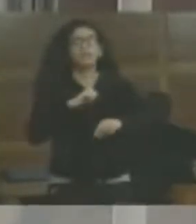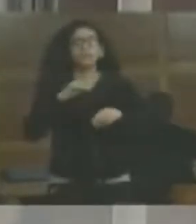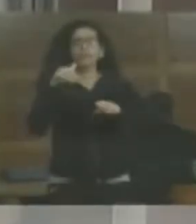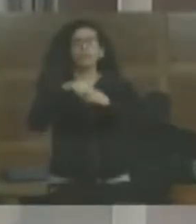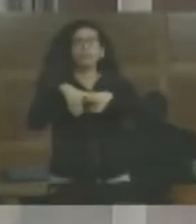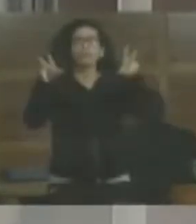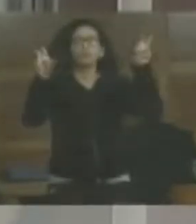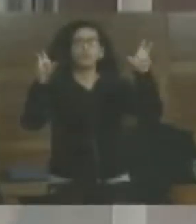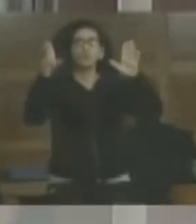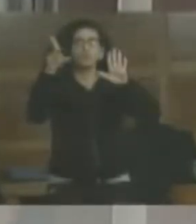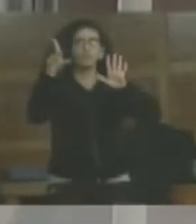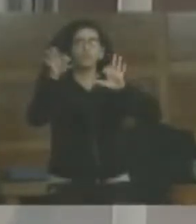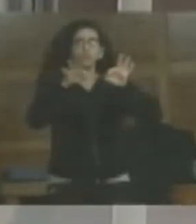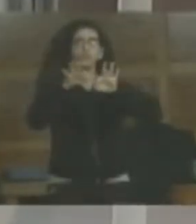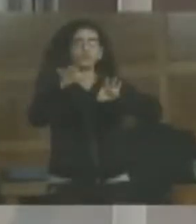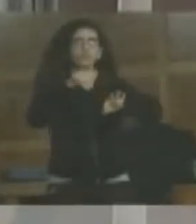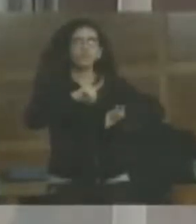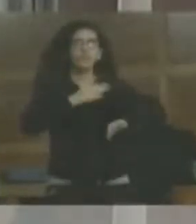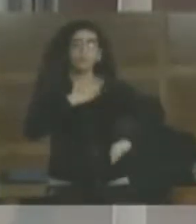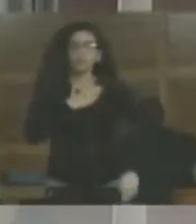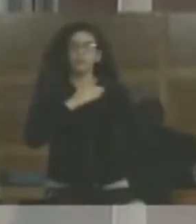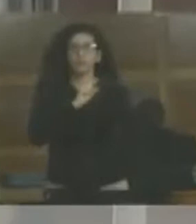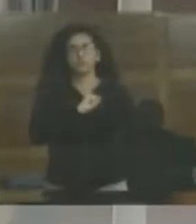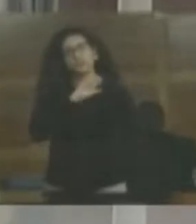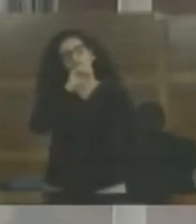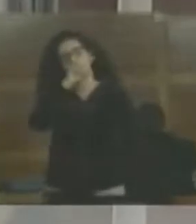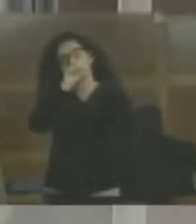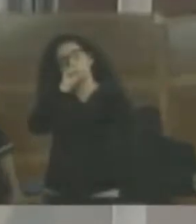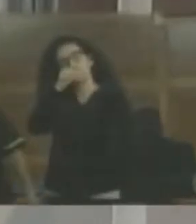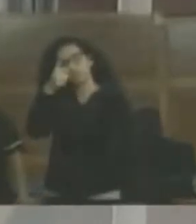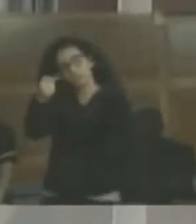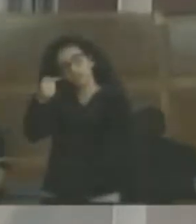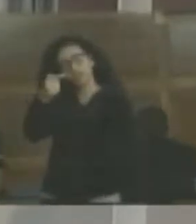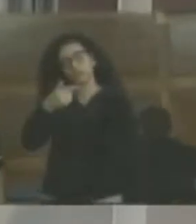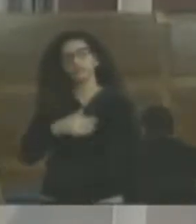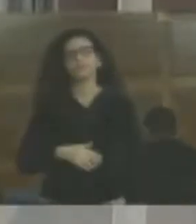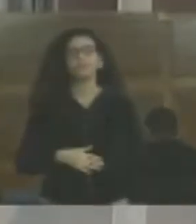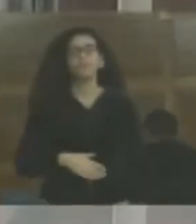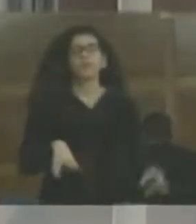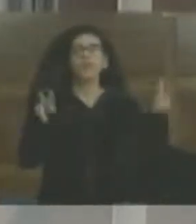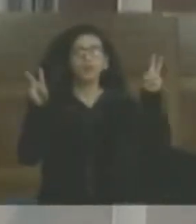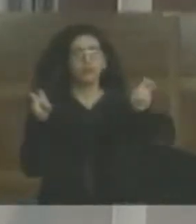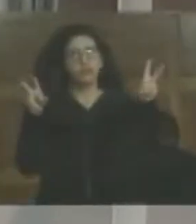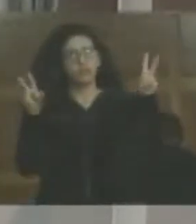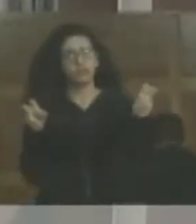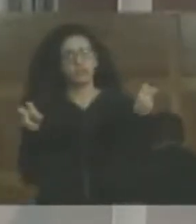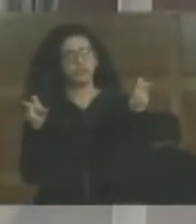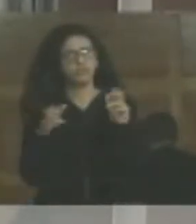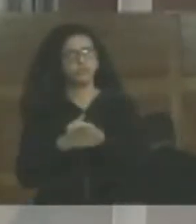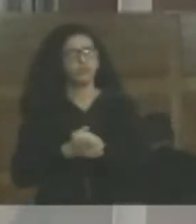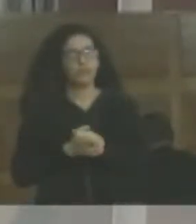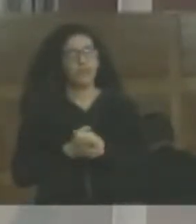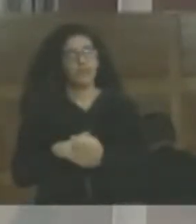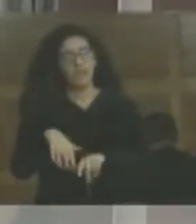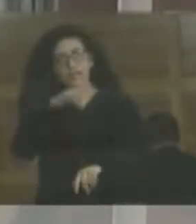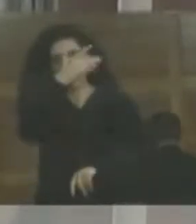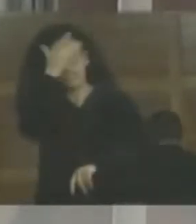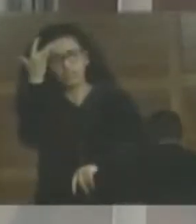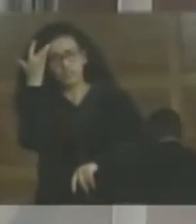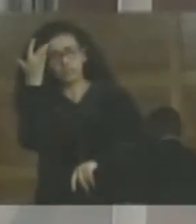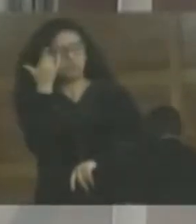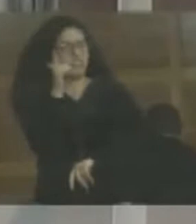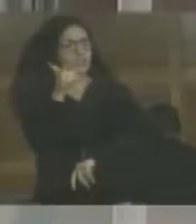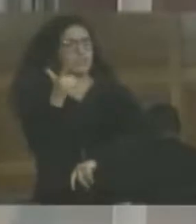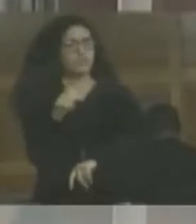um projeto de lei meu, projeto de lei número 087 de 2017, que dispõe sobre a participação das pessoas que mantêm